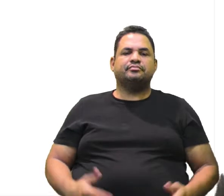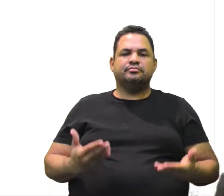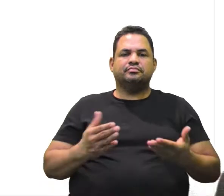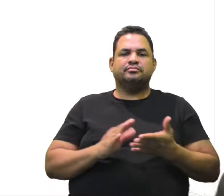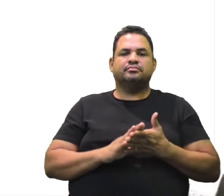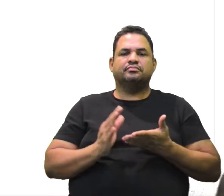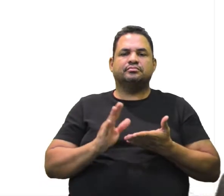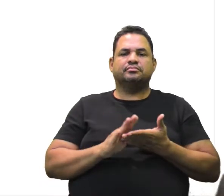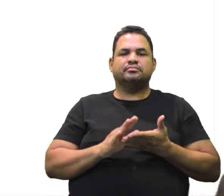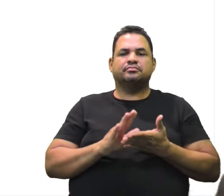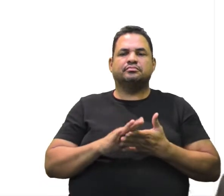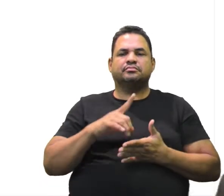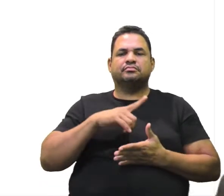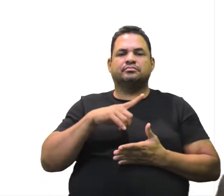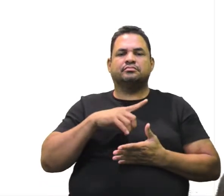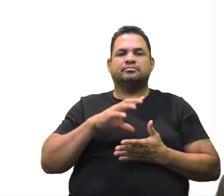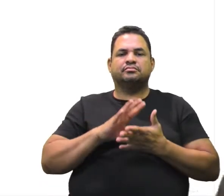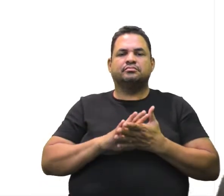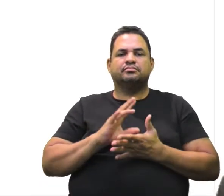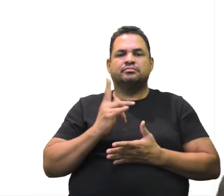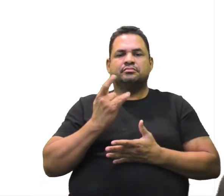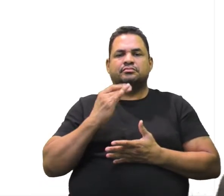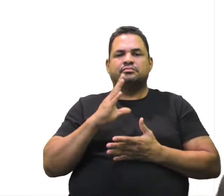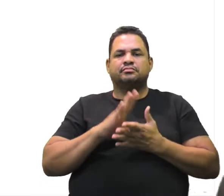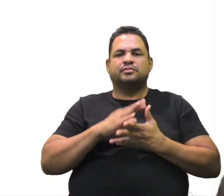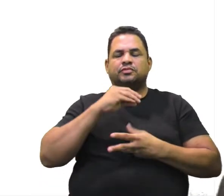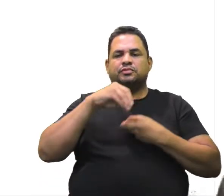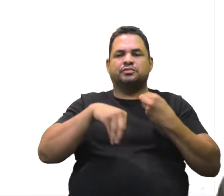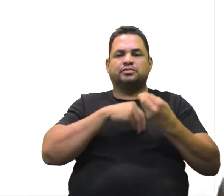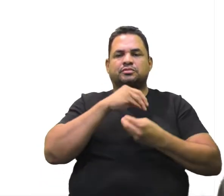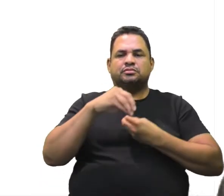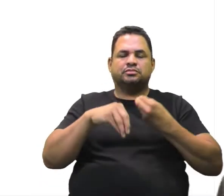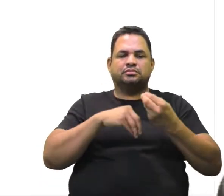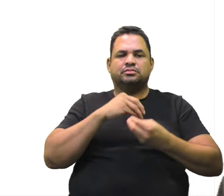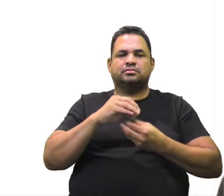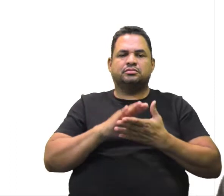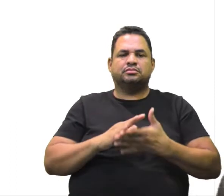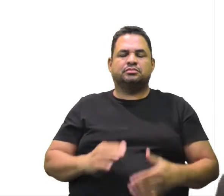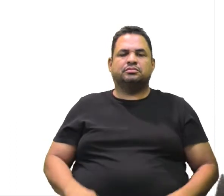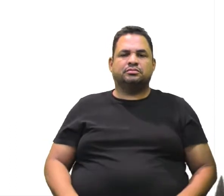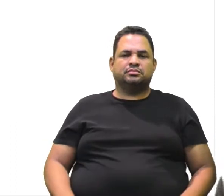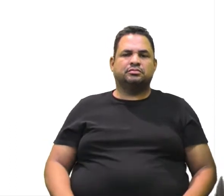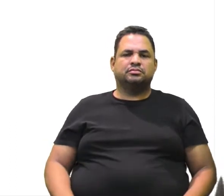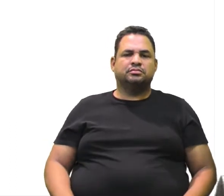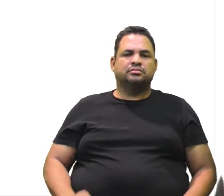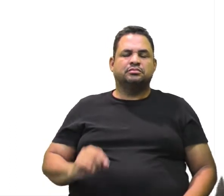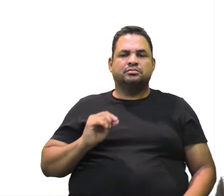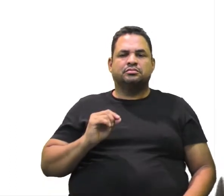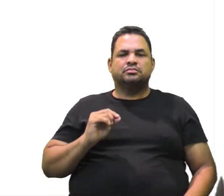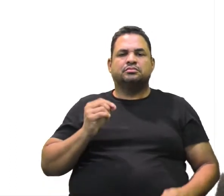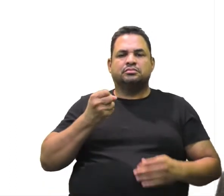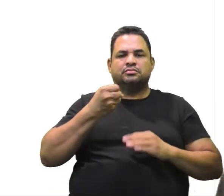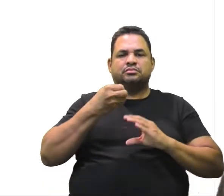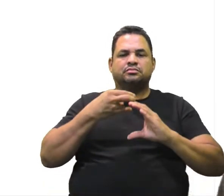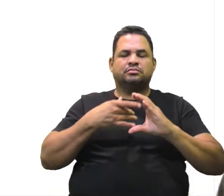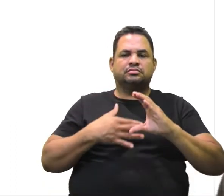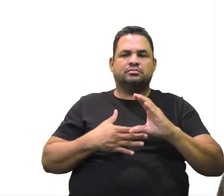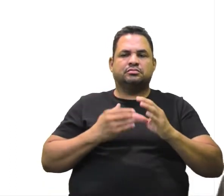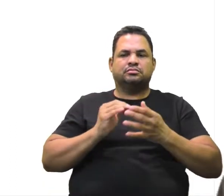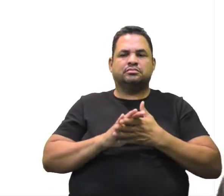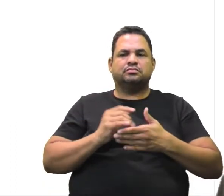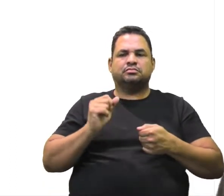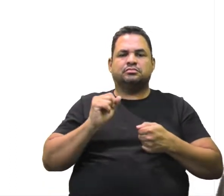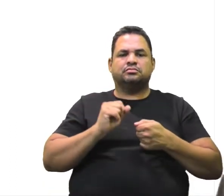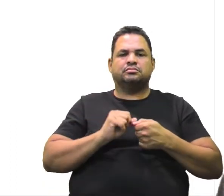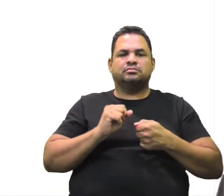forma restarão hidróxidos na solução, ou seja, hidroxilos, o que caracteriza a base e faz com